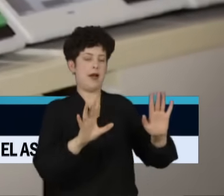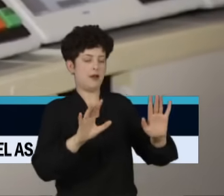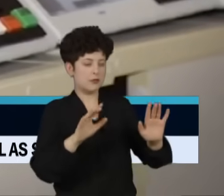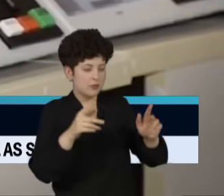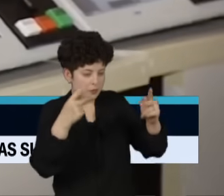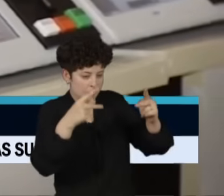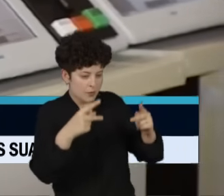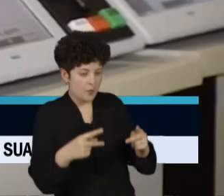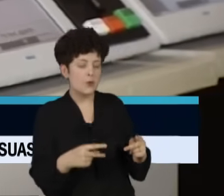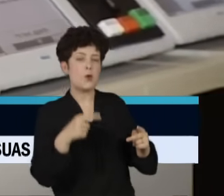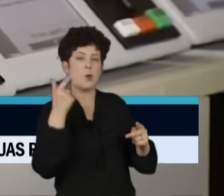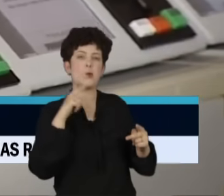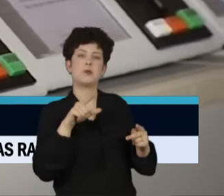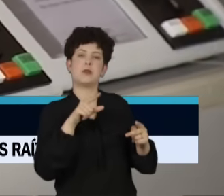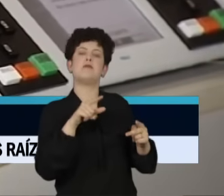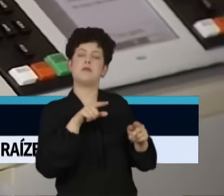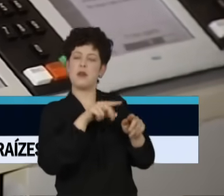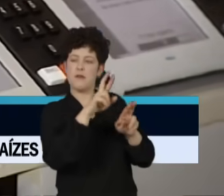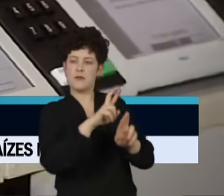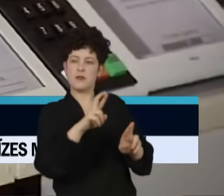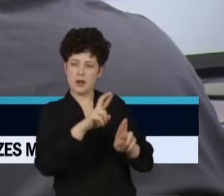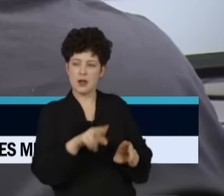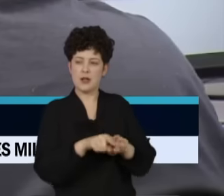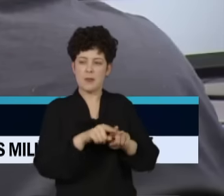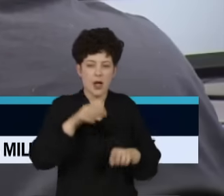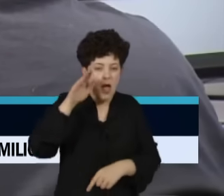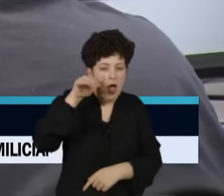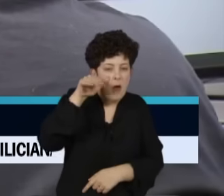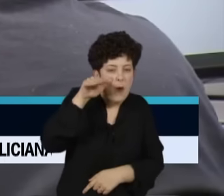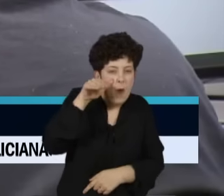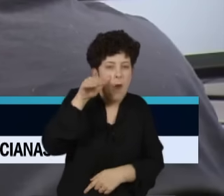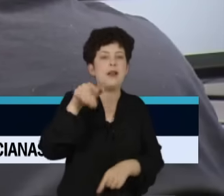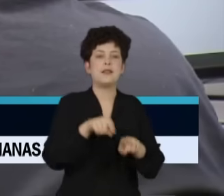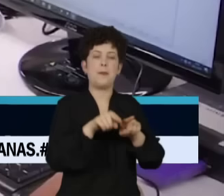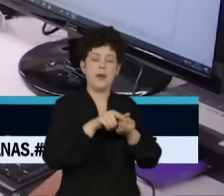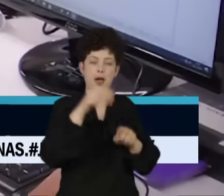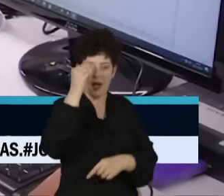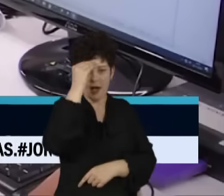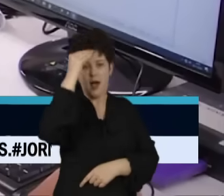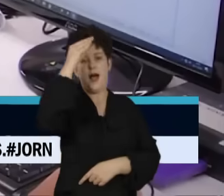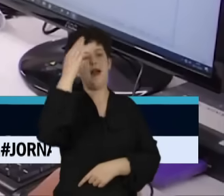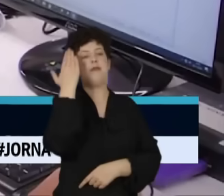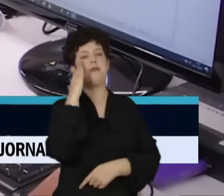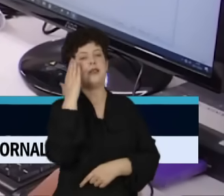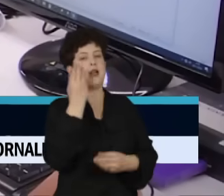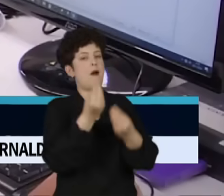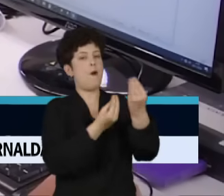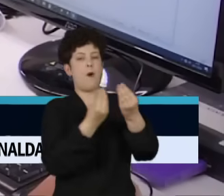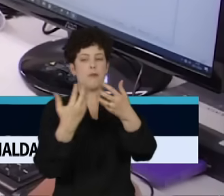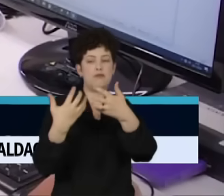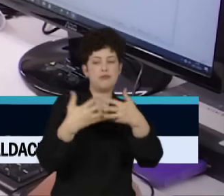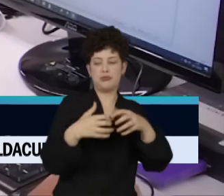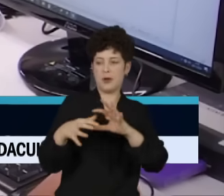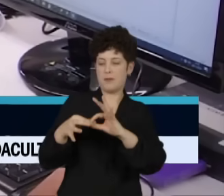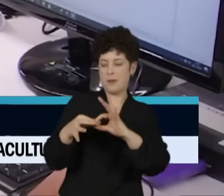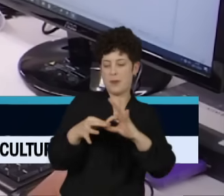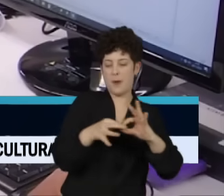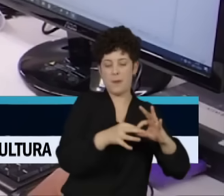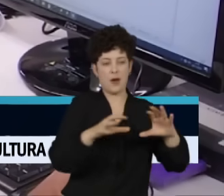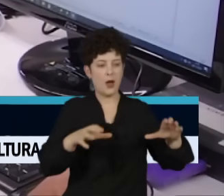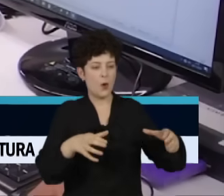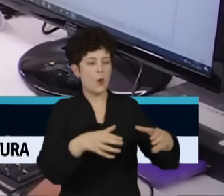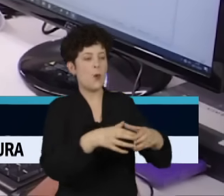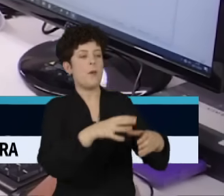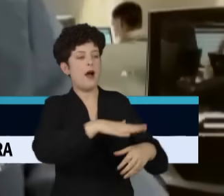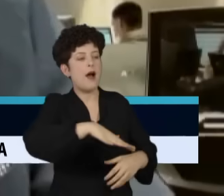a gente possa não só fiscalizar, mas também para construir conhecimento em conjunto, de forma coletiva,